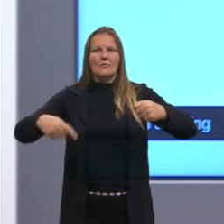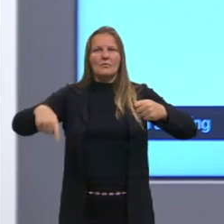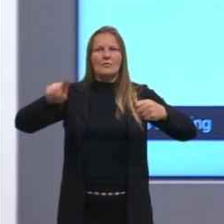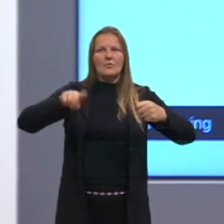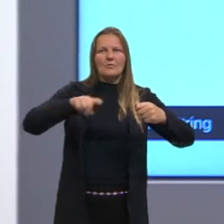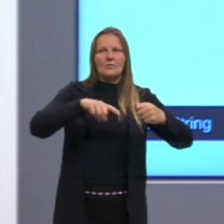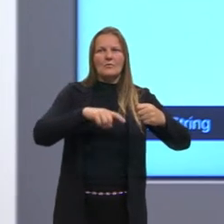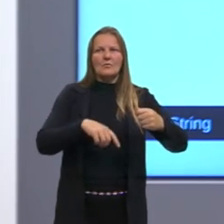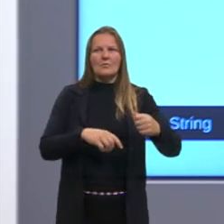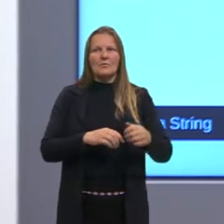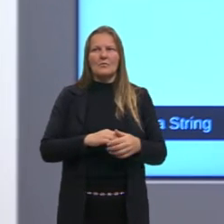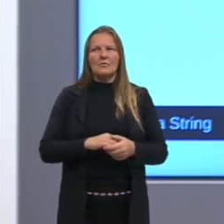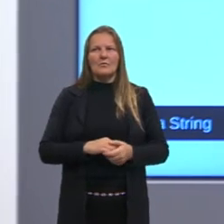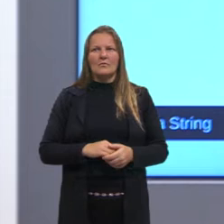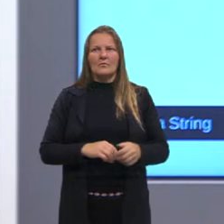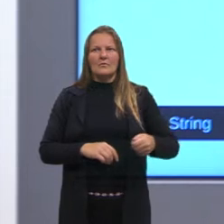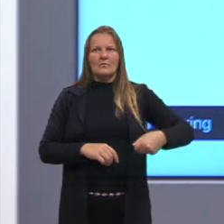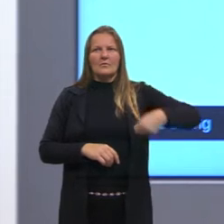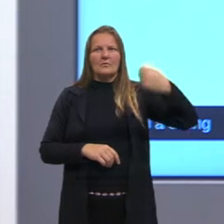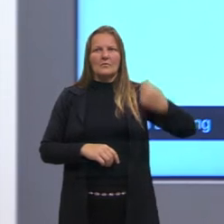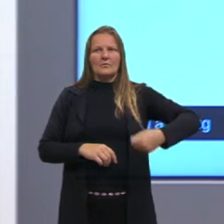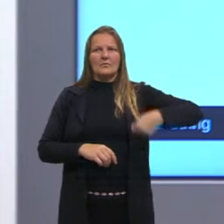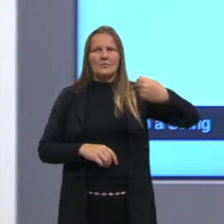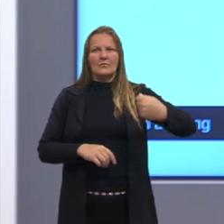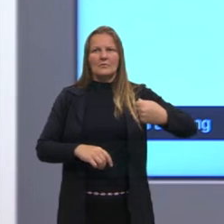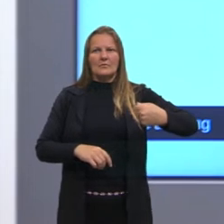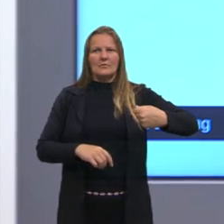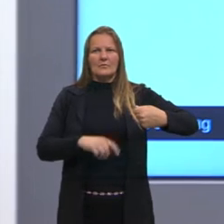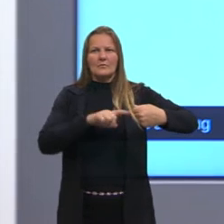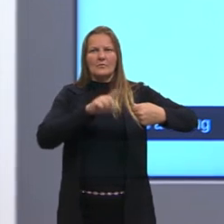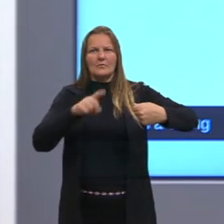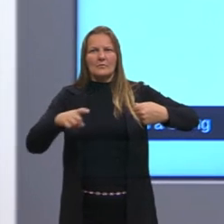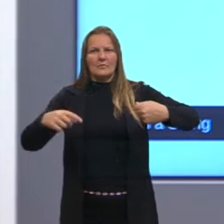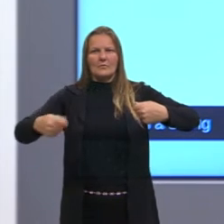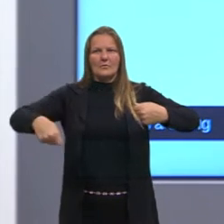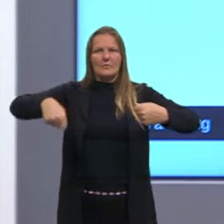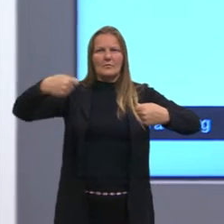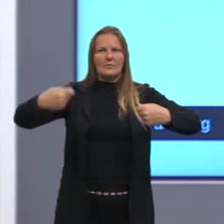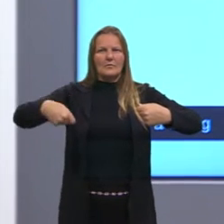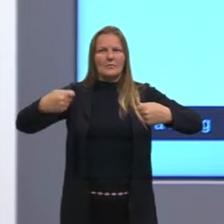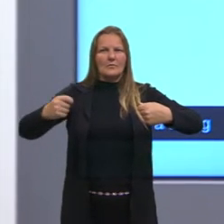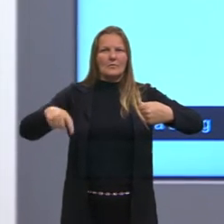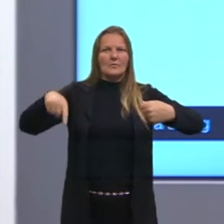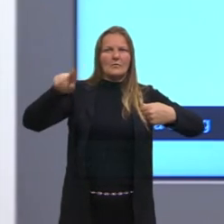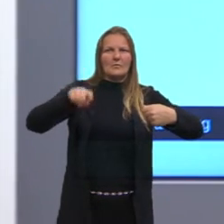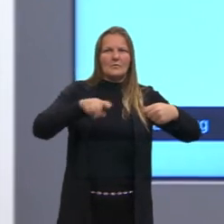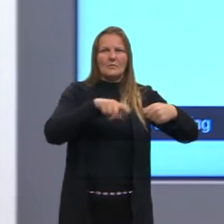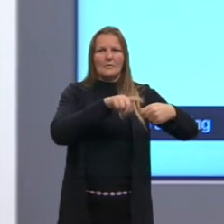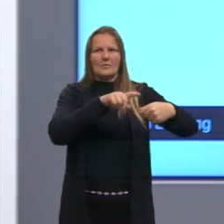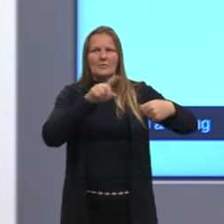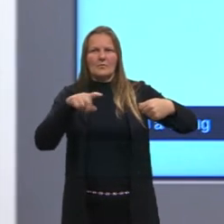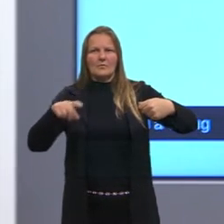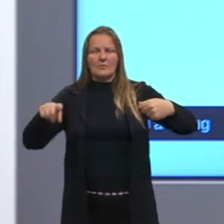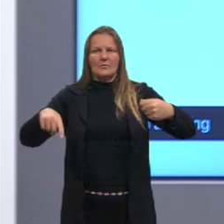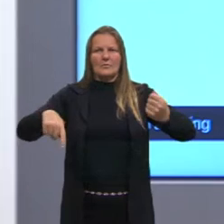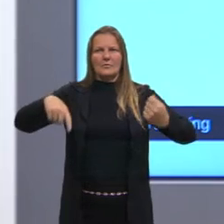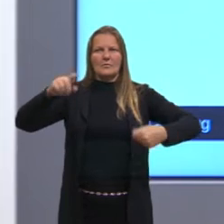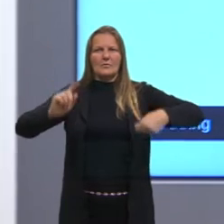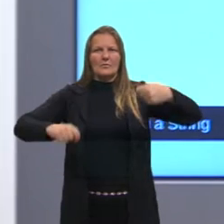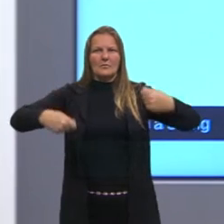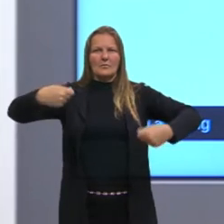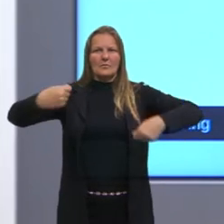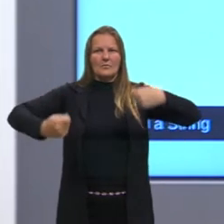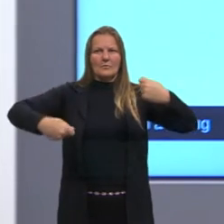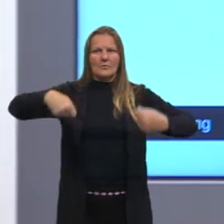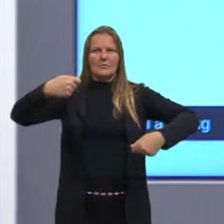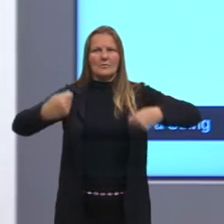ver. Ó, fiz a onda. Ela voltou igual. E vai ficar indo, ó, quase que